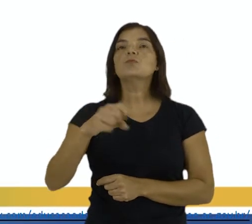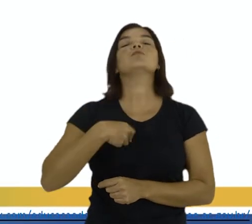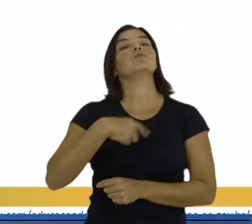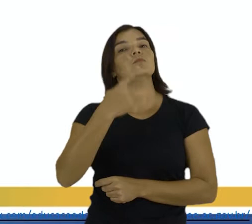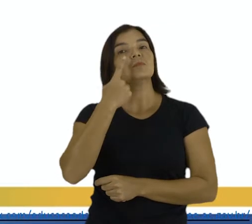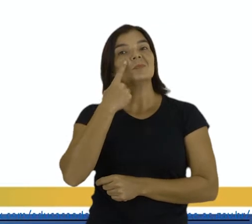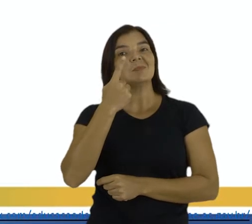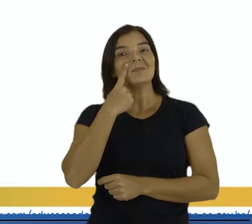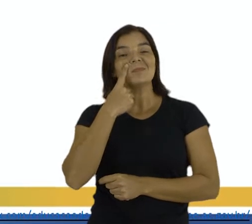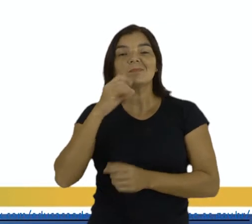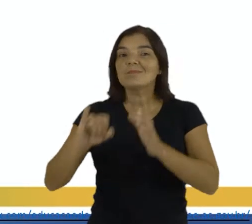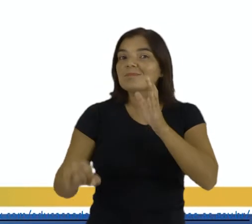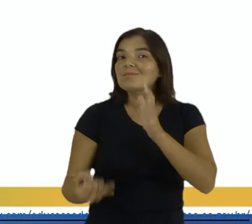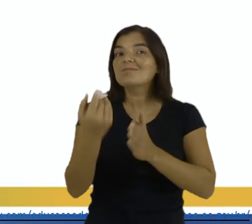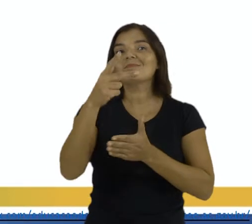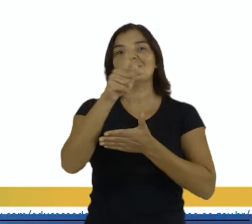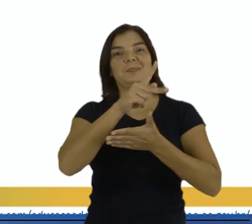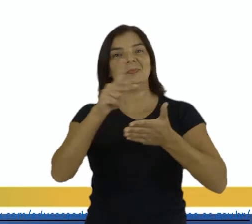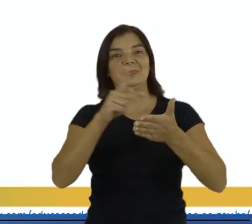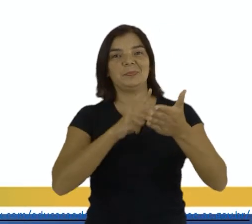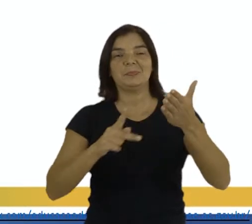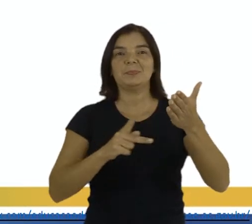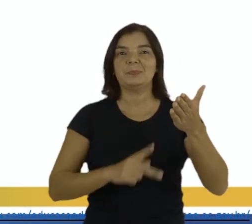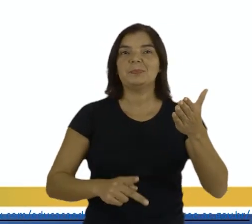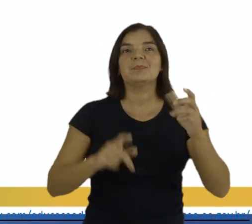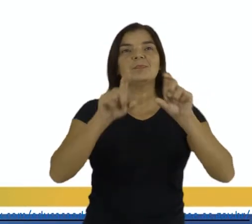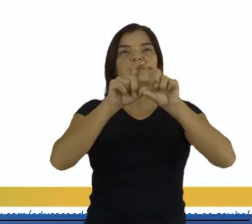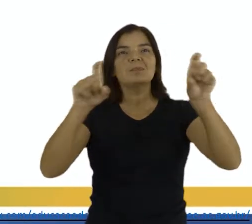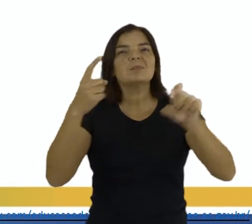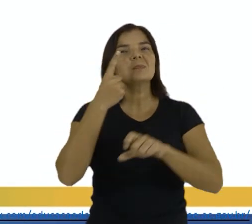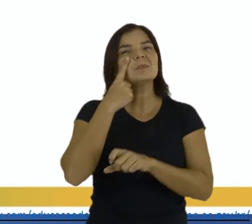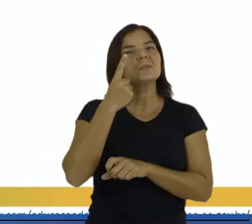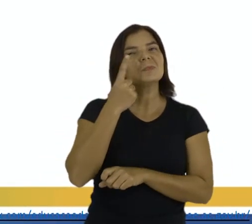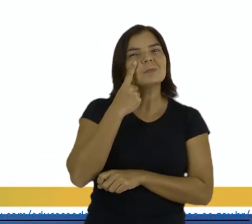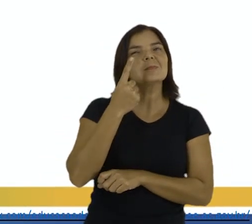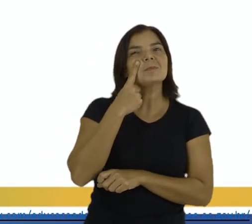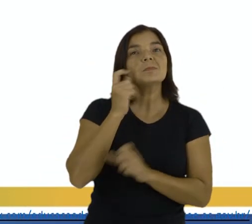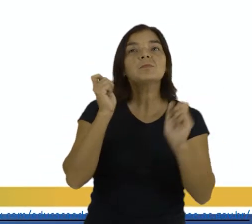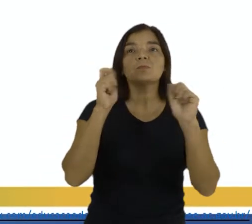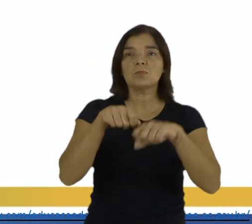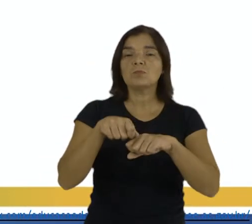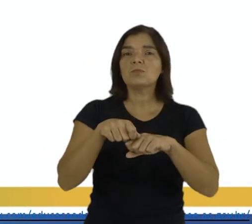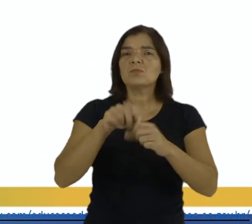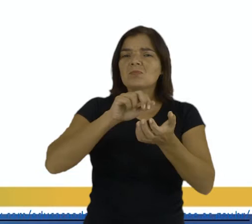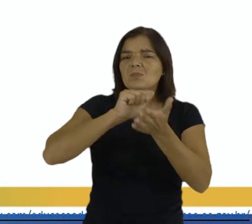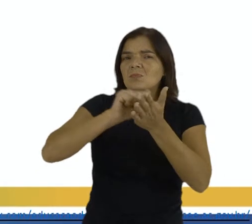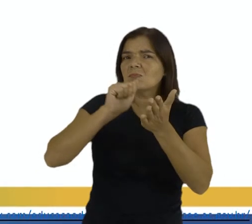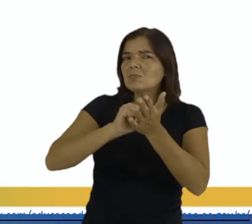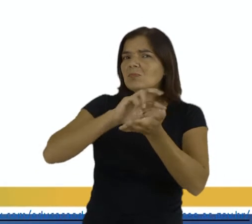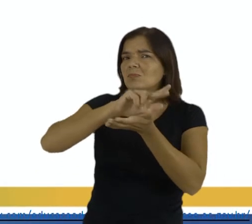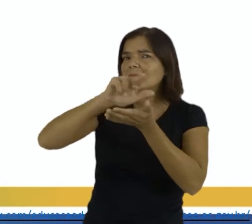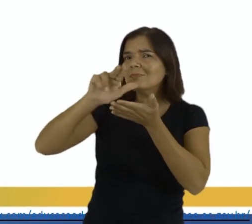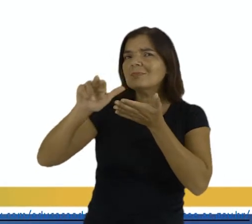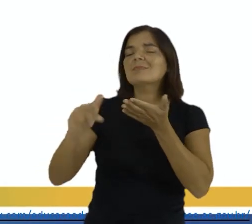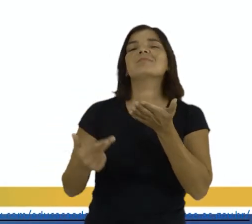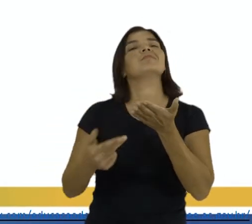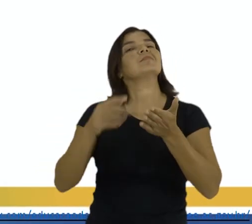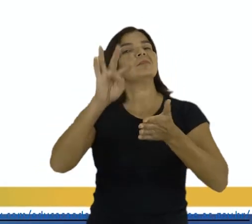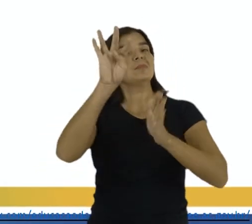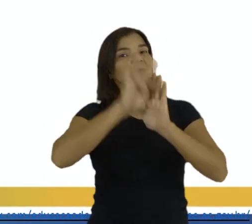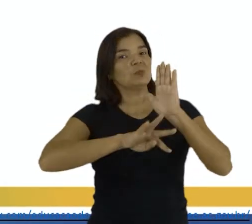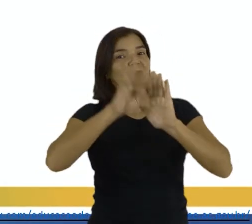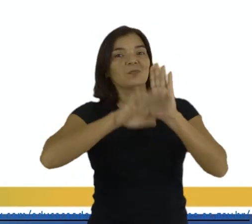Dias, gente, só que de uma maneira de tirinha, para você ver como um poema pode ser escrito de várias maneiras. Um texto pode